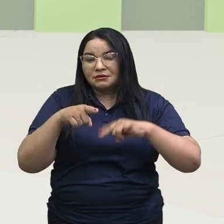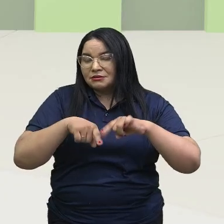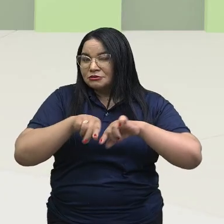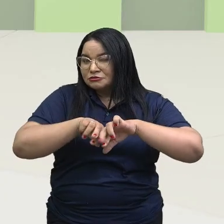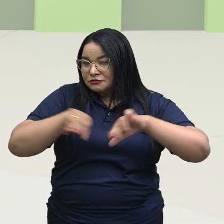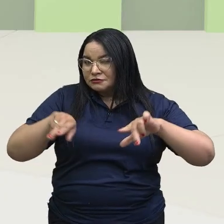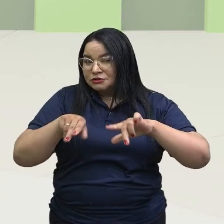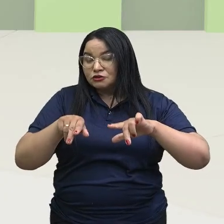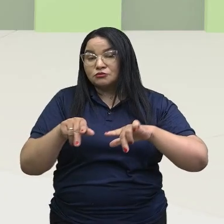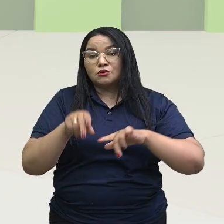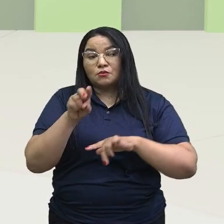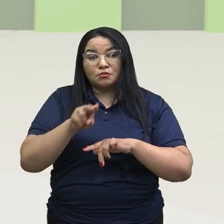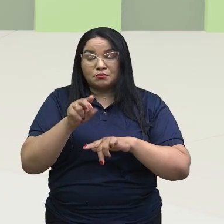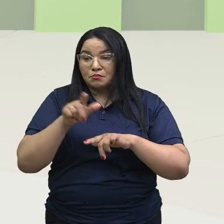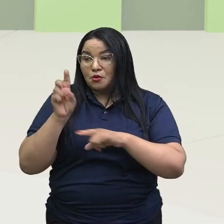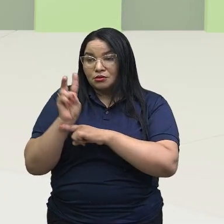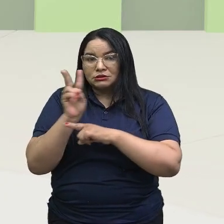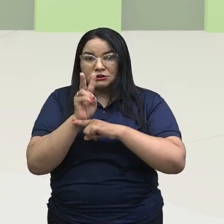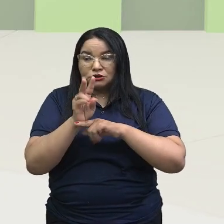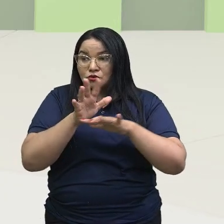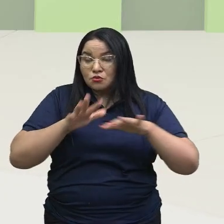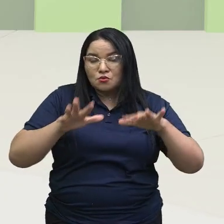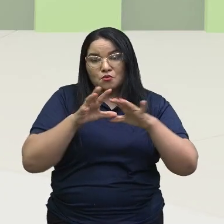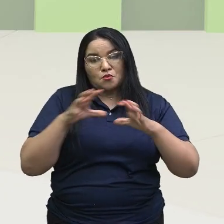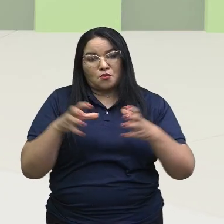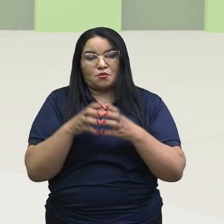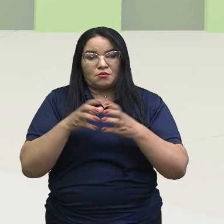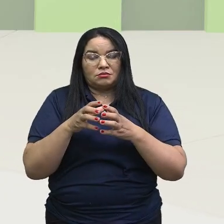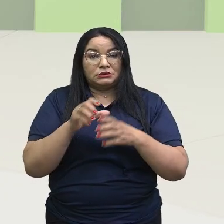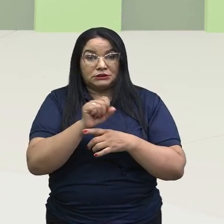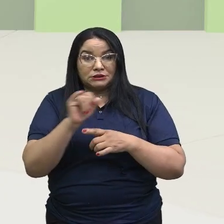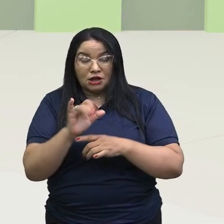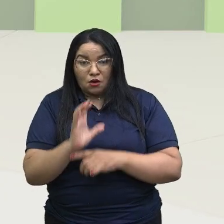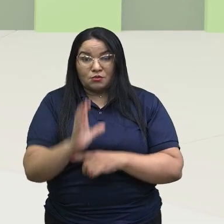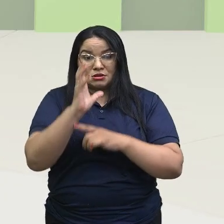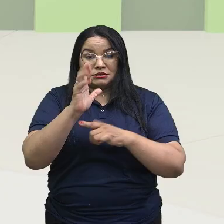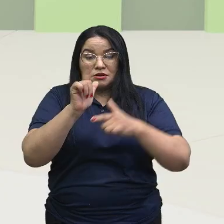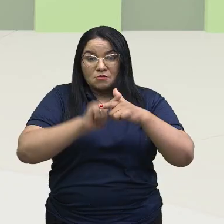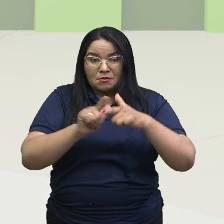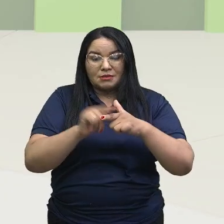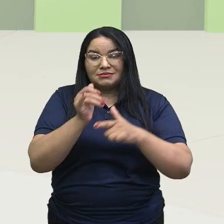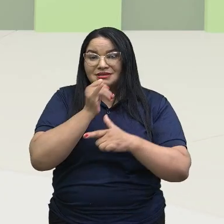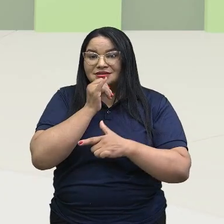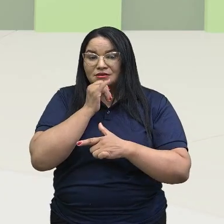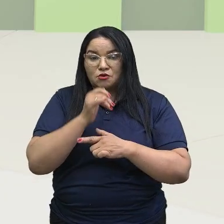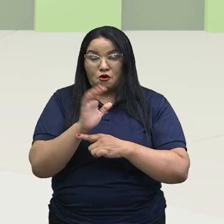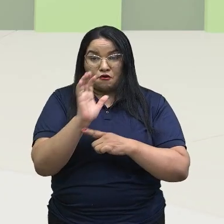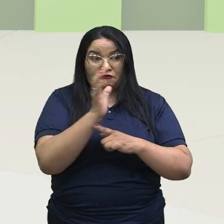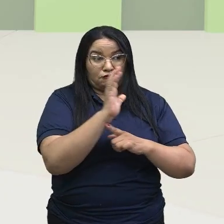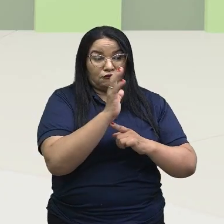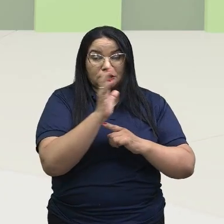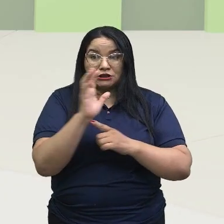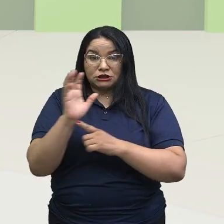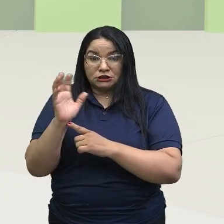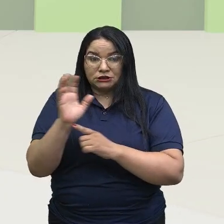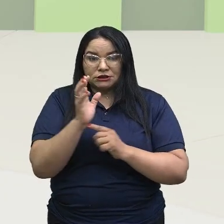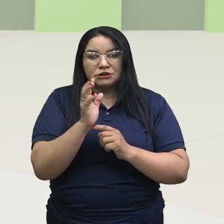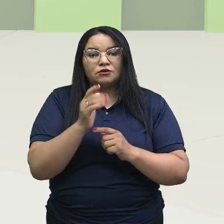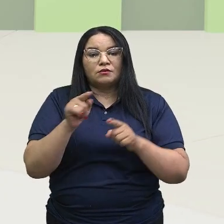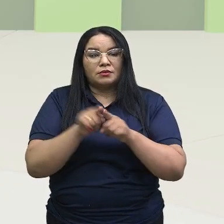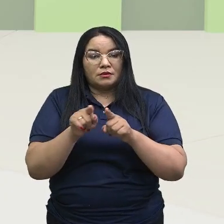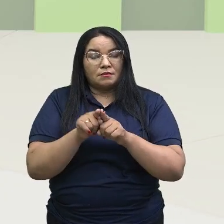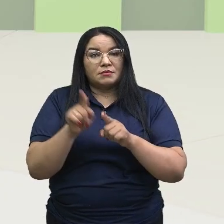para todos ali. Se acontecer alguma coisa, todos vão se ajudar. Então, aqui tem um exemplo, né? Ventilação